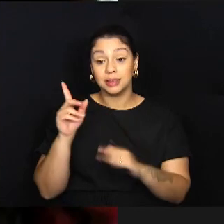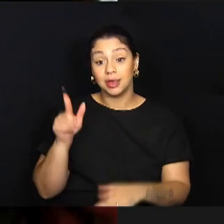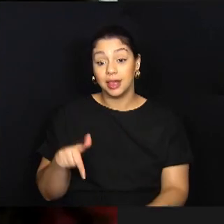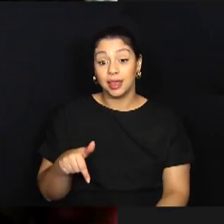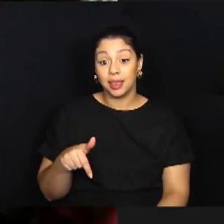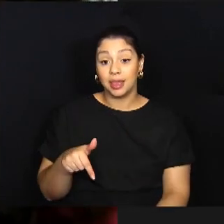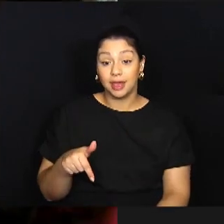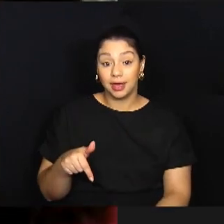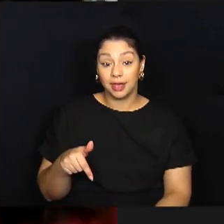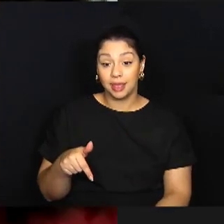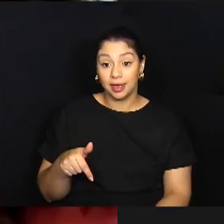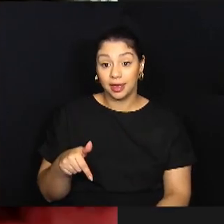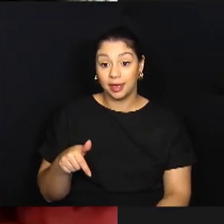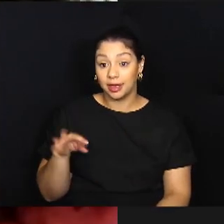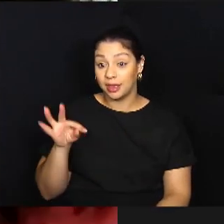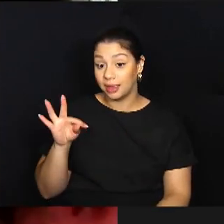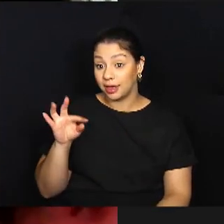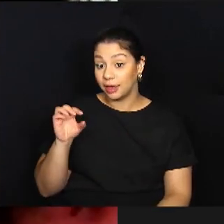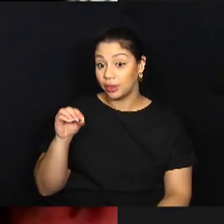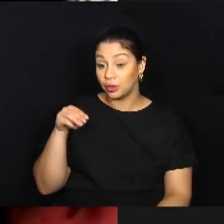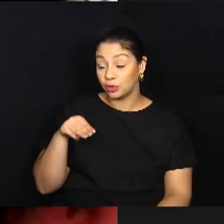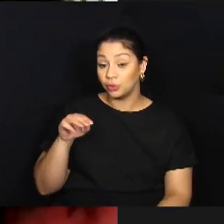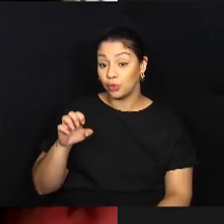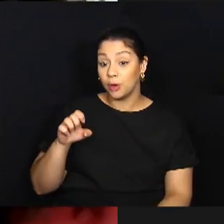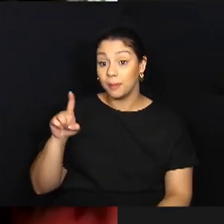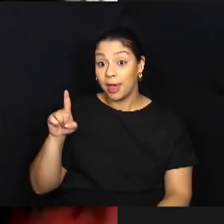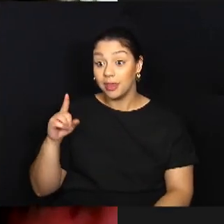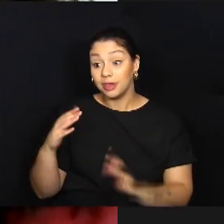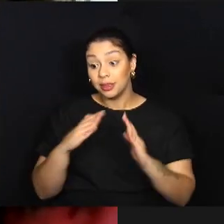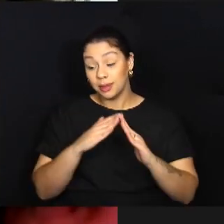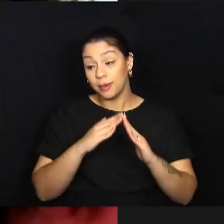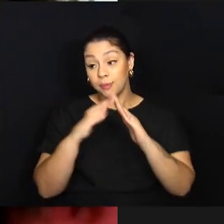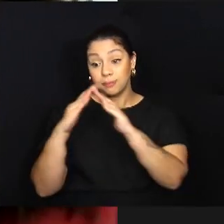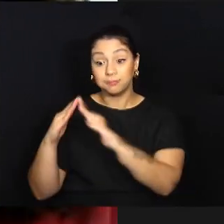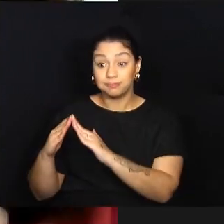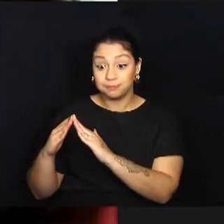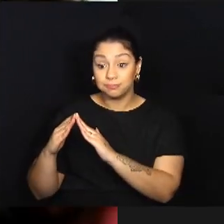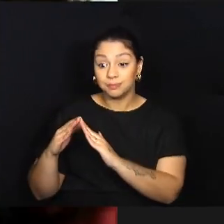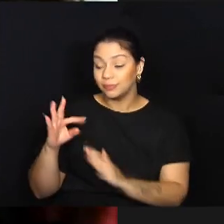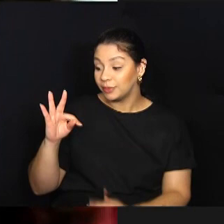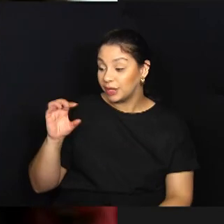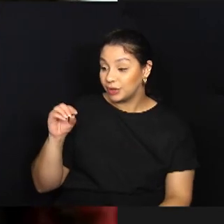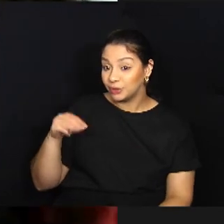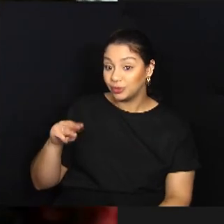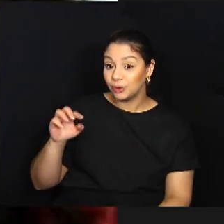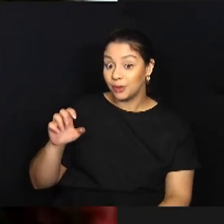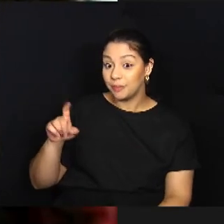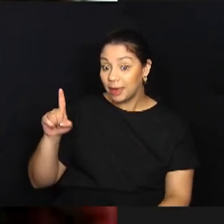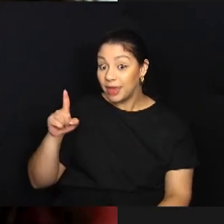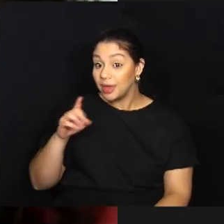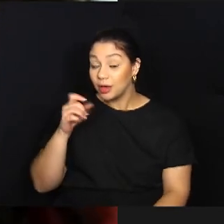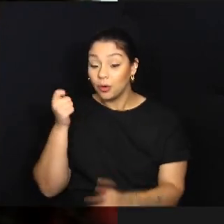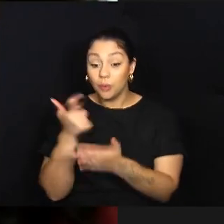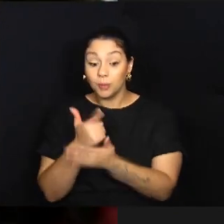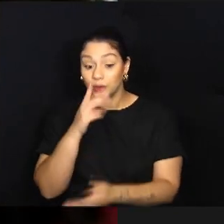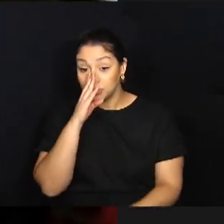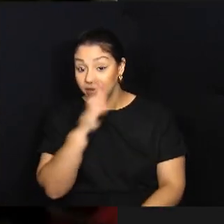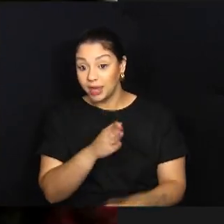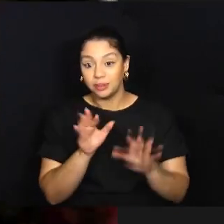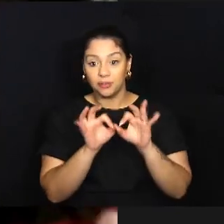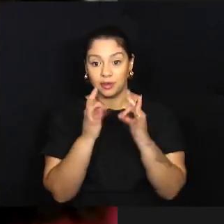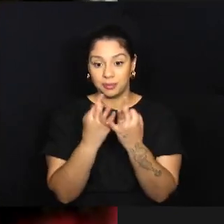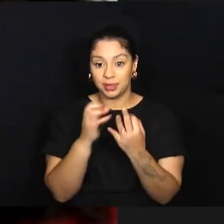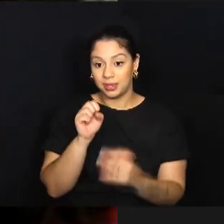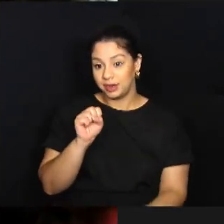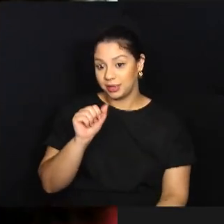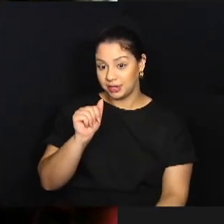seu Tomé, que morava ali ao lado. E o seu Tomé comprou a casa diretamente da família Sabino. E aí foi bacana